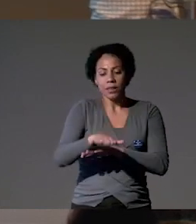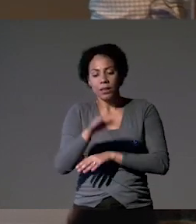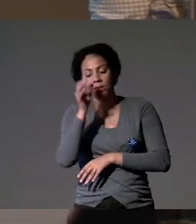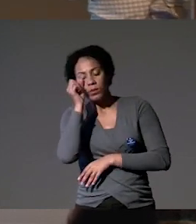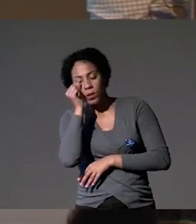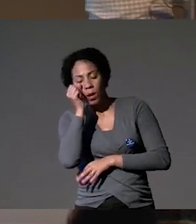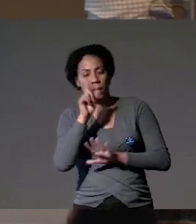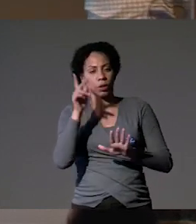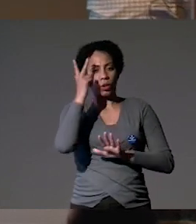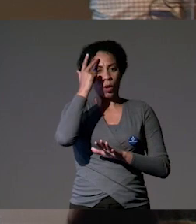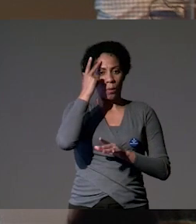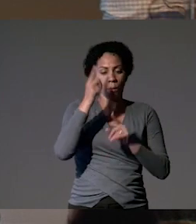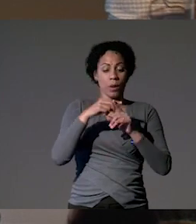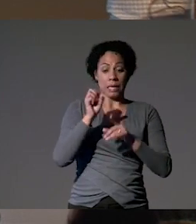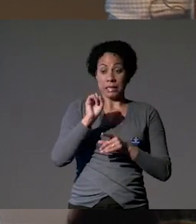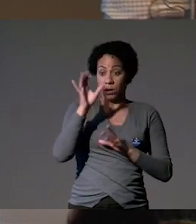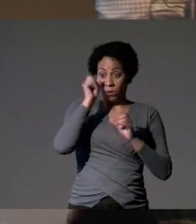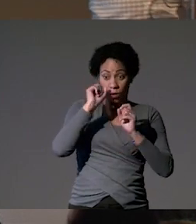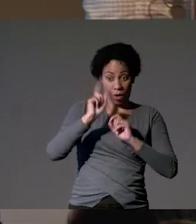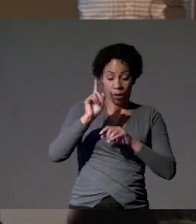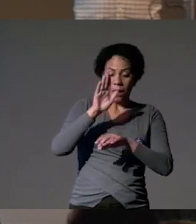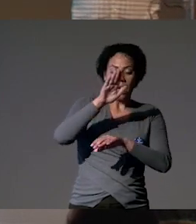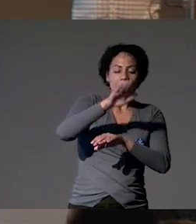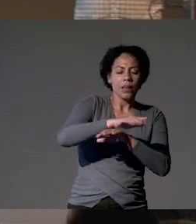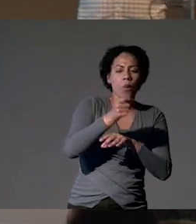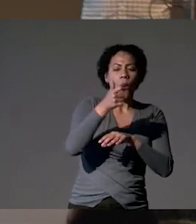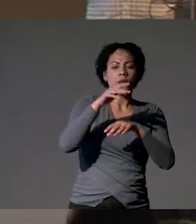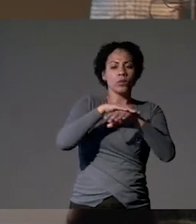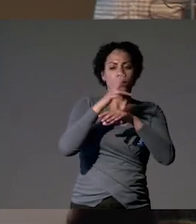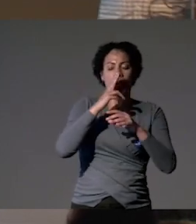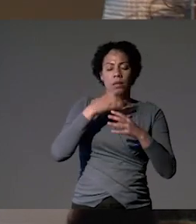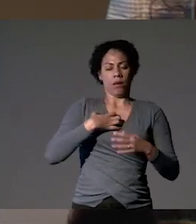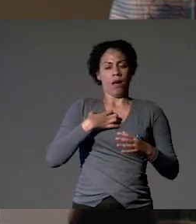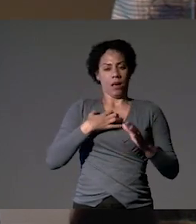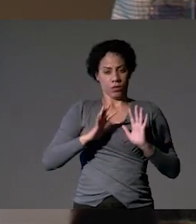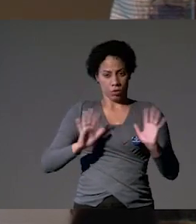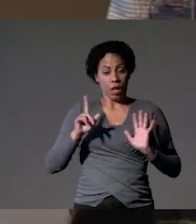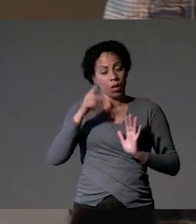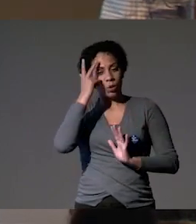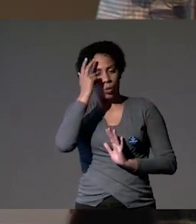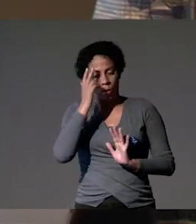aquele humor no final da tarde e início da noite.